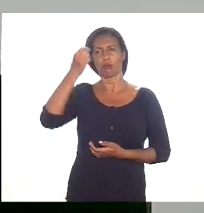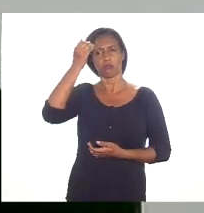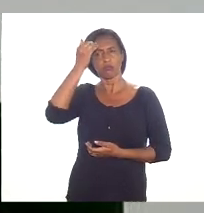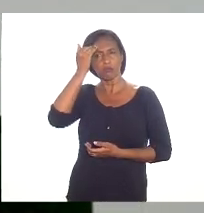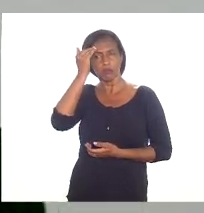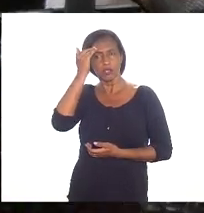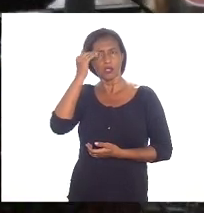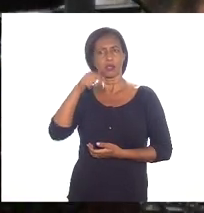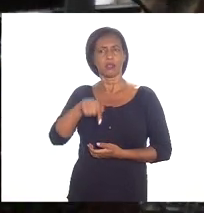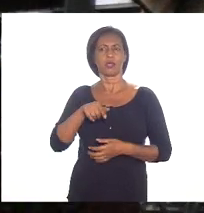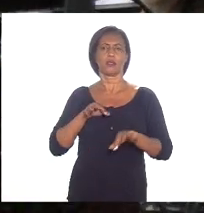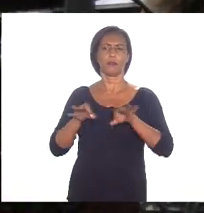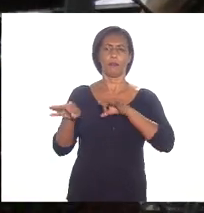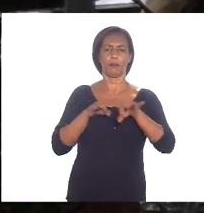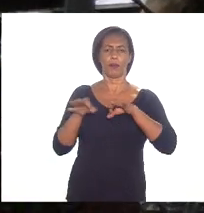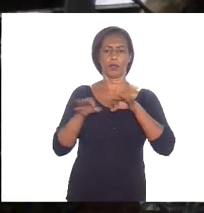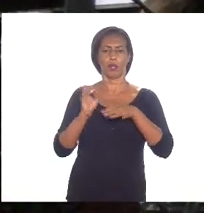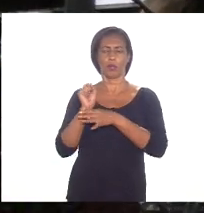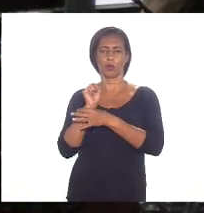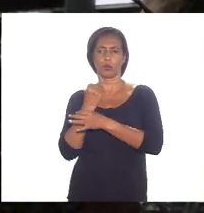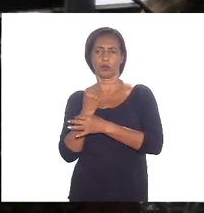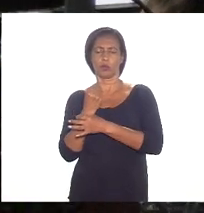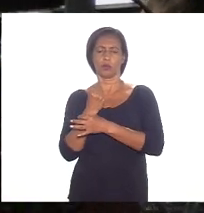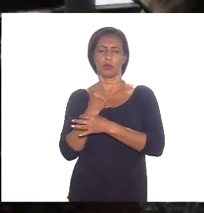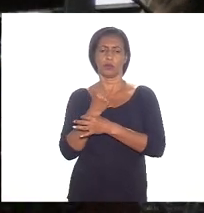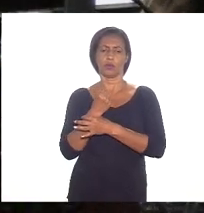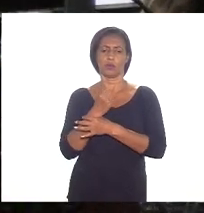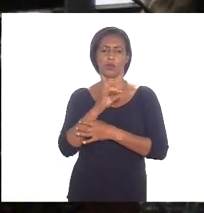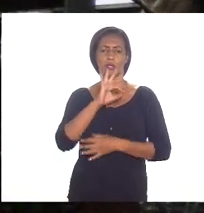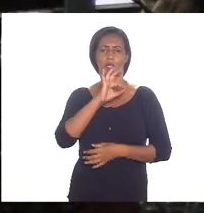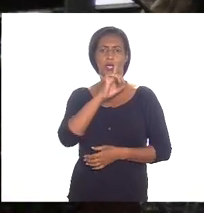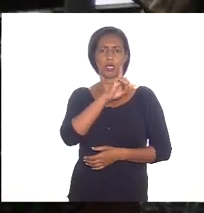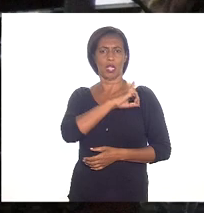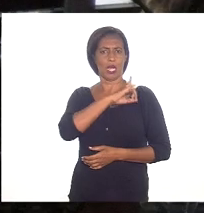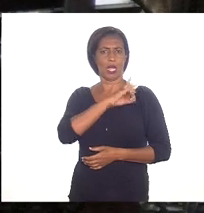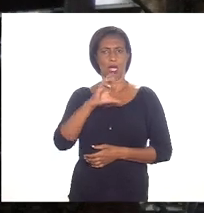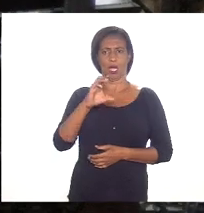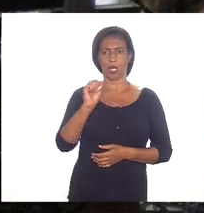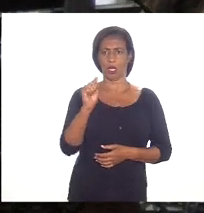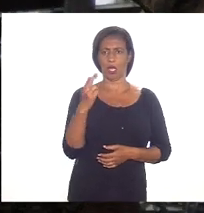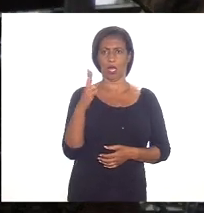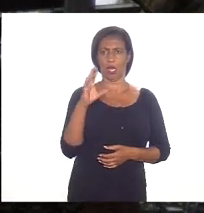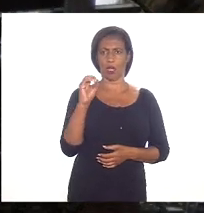projeto. Pela Comissão de Segurança Pública, deputado delegado Carlos Augusto.